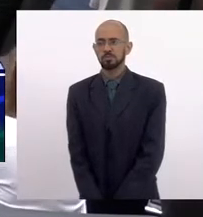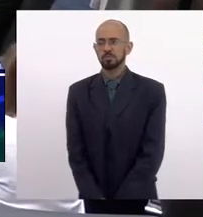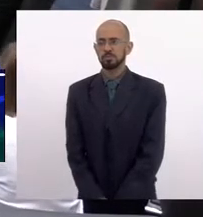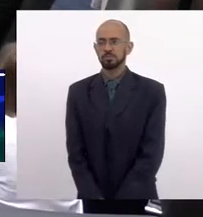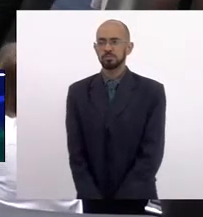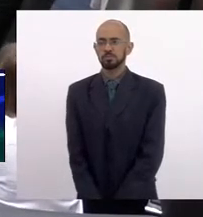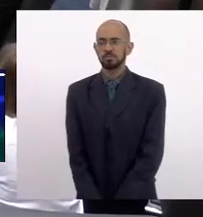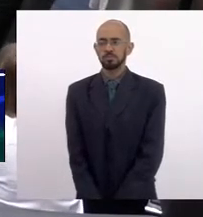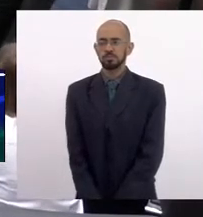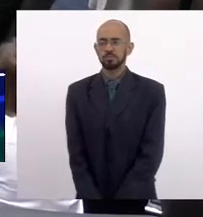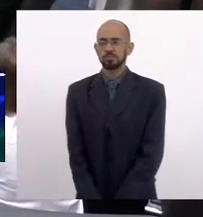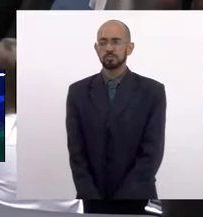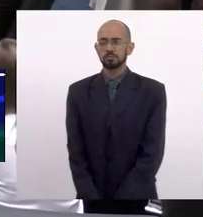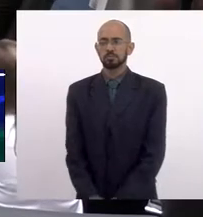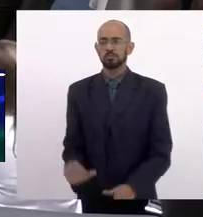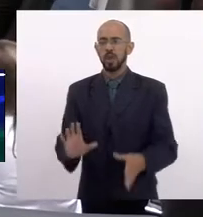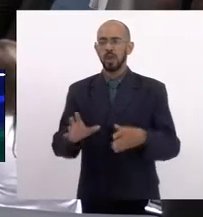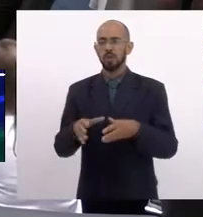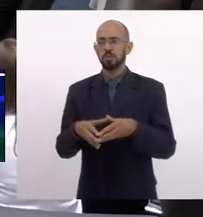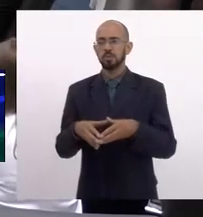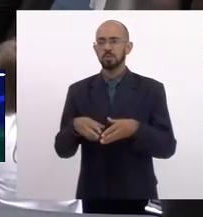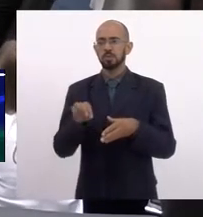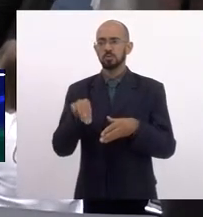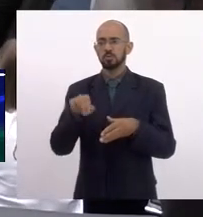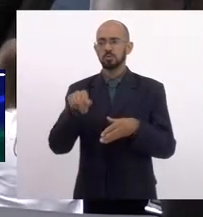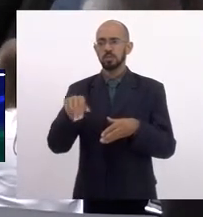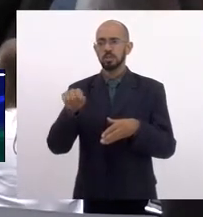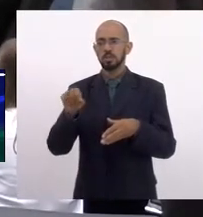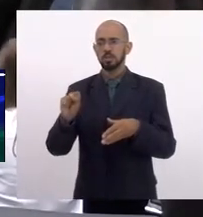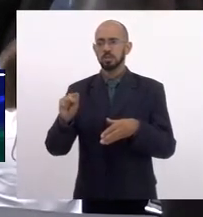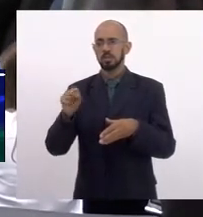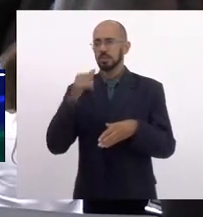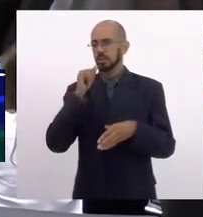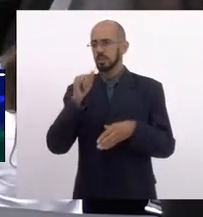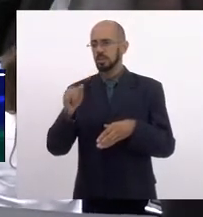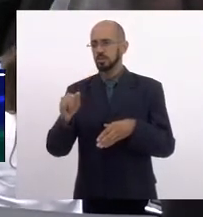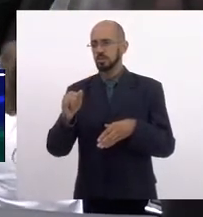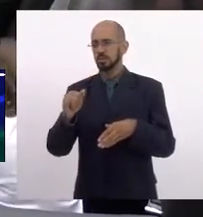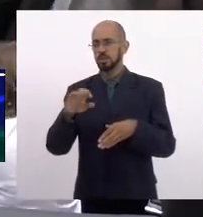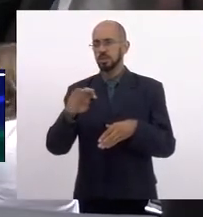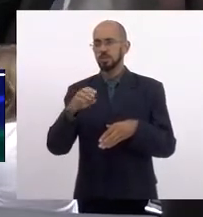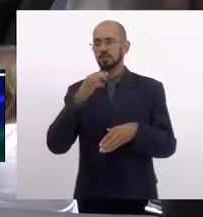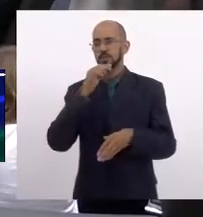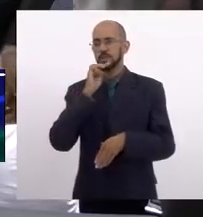e pela comissão de Minas e energia Deputado Chiquinho da Mangueira